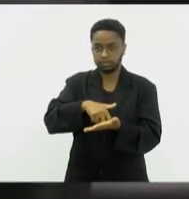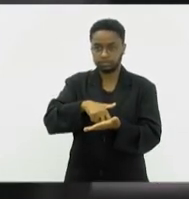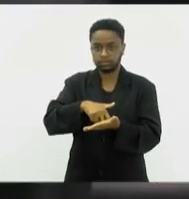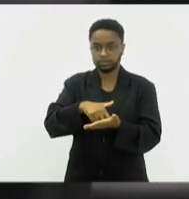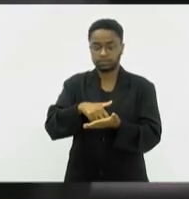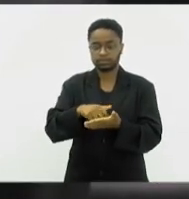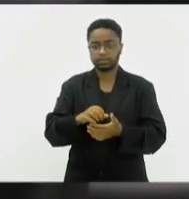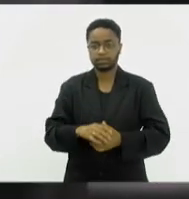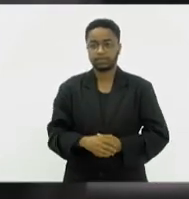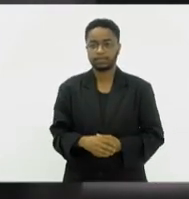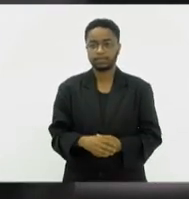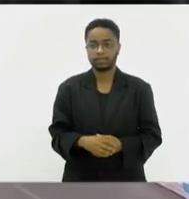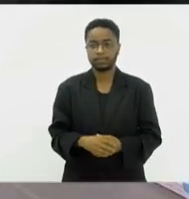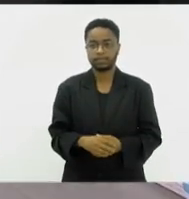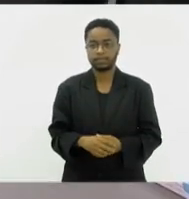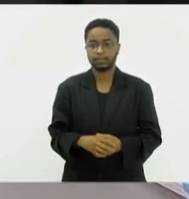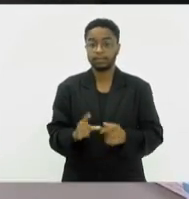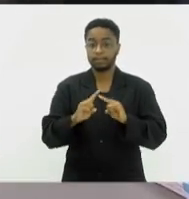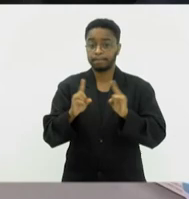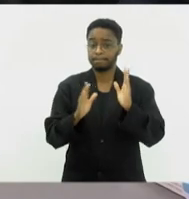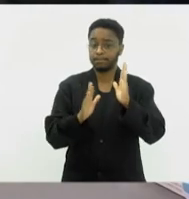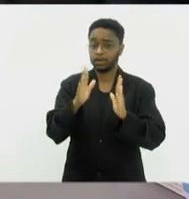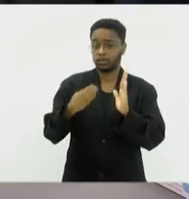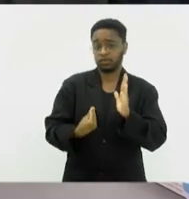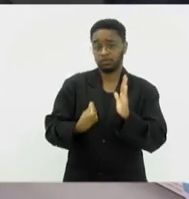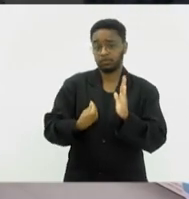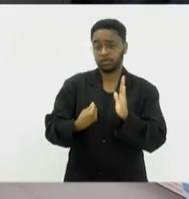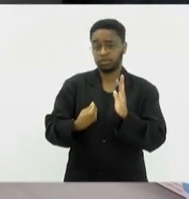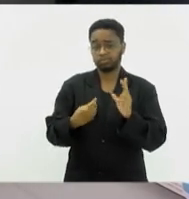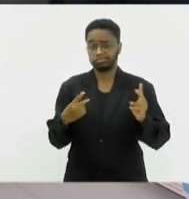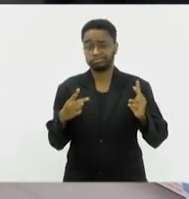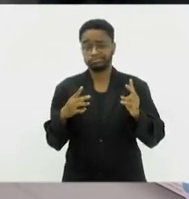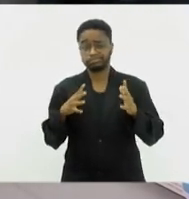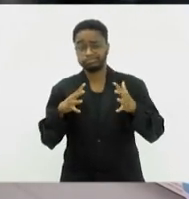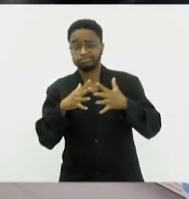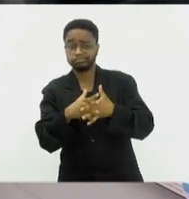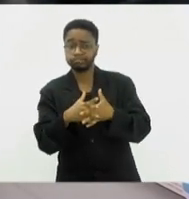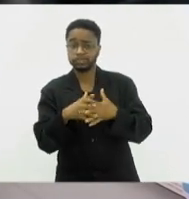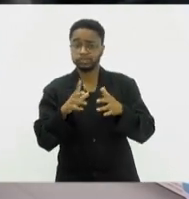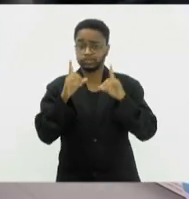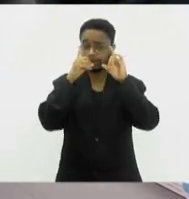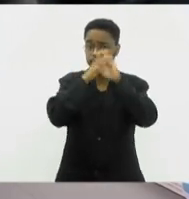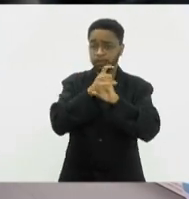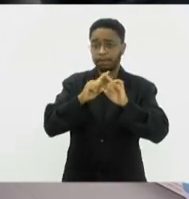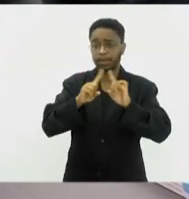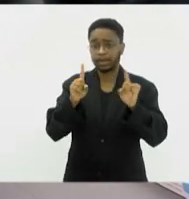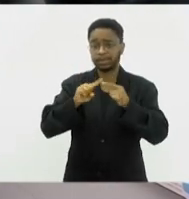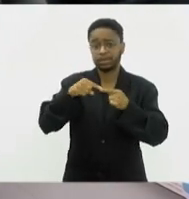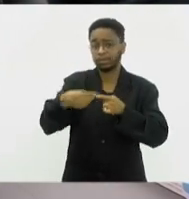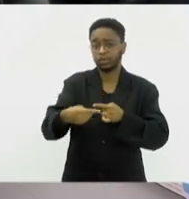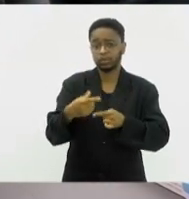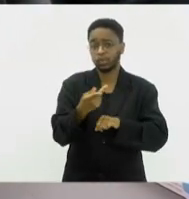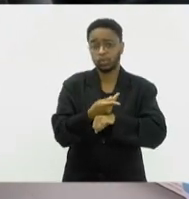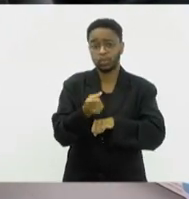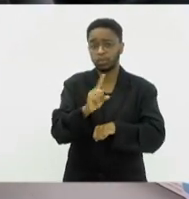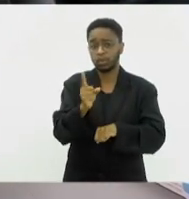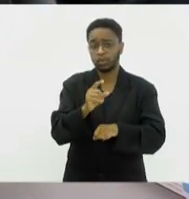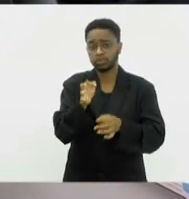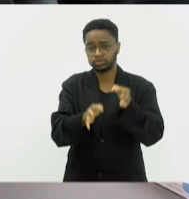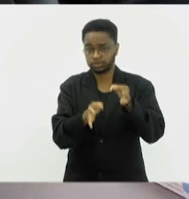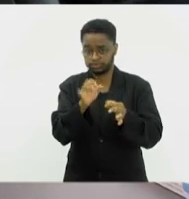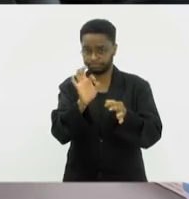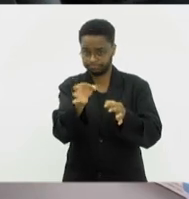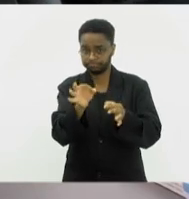enfim, numa fase de vida muito conflituosa e acabou não buscando pelos seus direitos